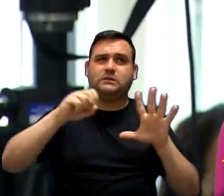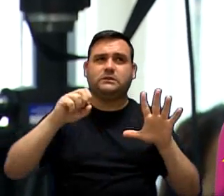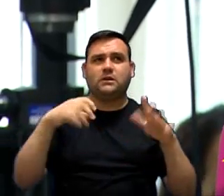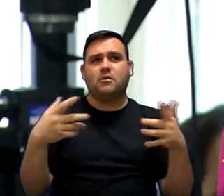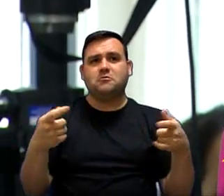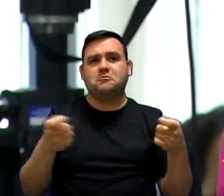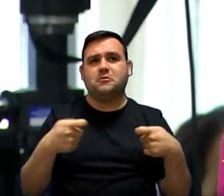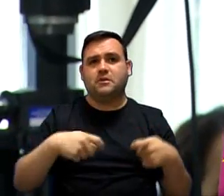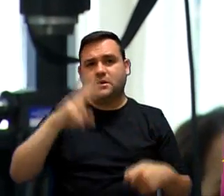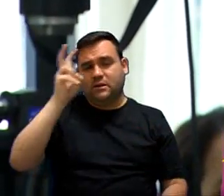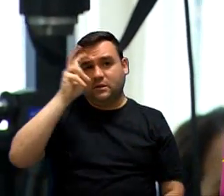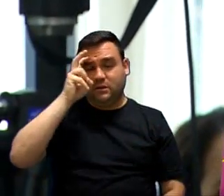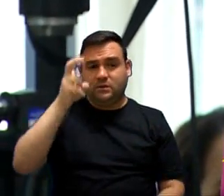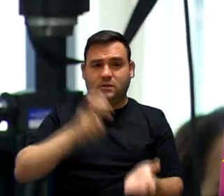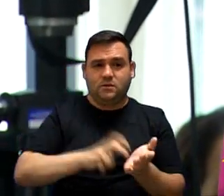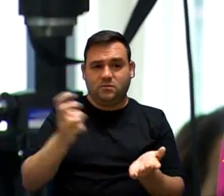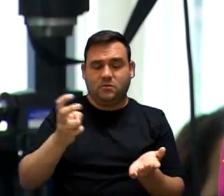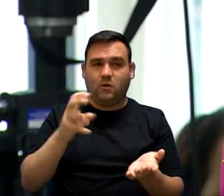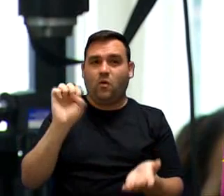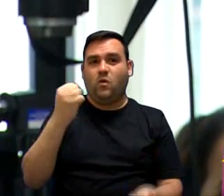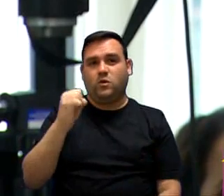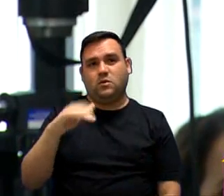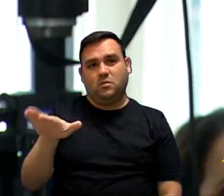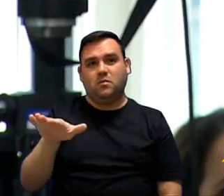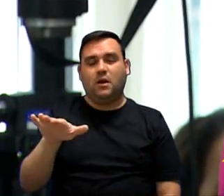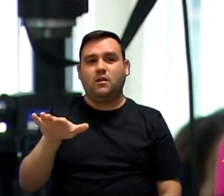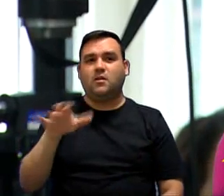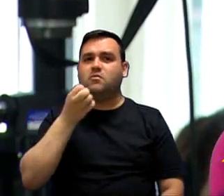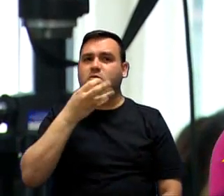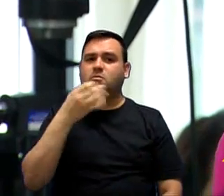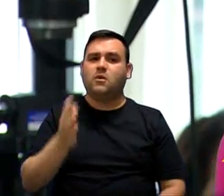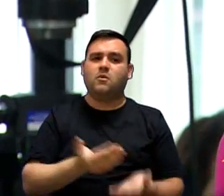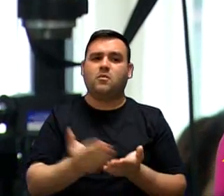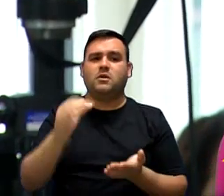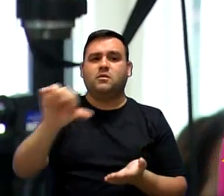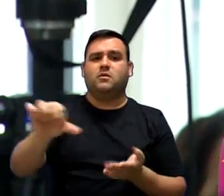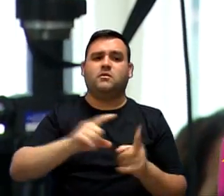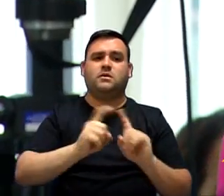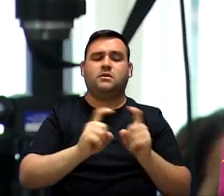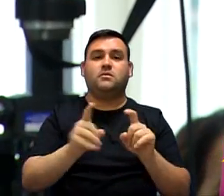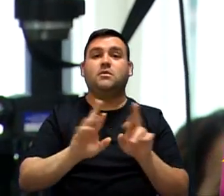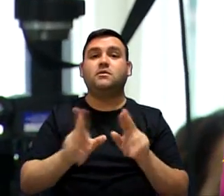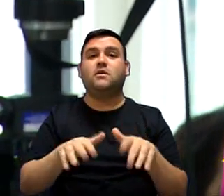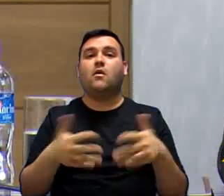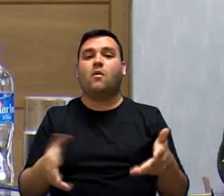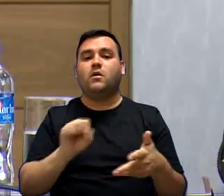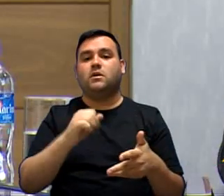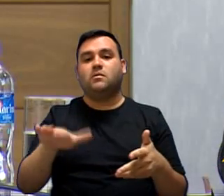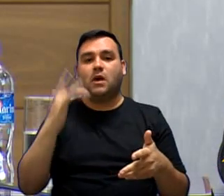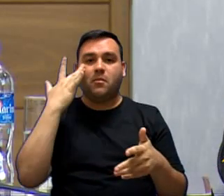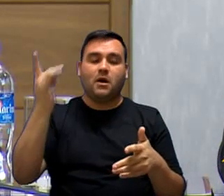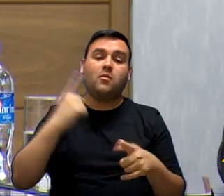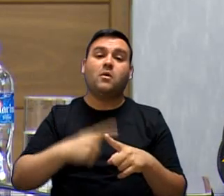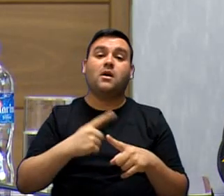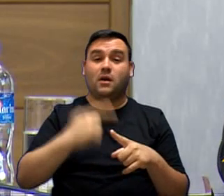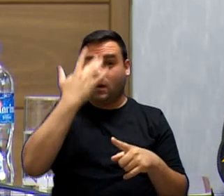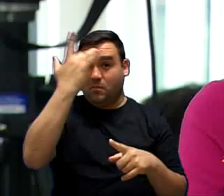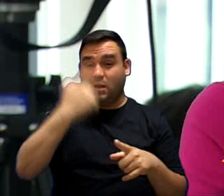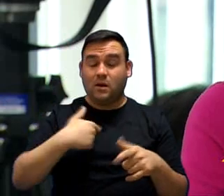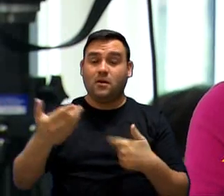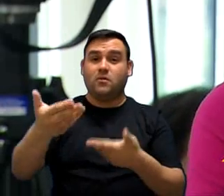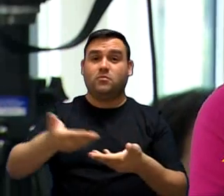ser, então, na quinta-feira de manhã, às 8h30, a sessão começa às 9h. Mas qual que é a diferença da 8h30 amanhã, vereadora? É que amanhã eu